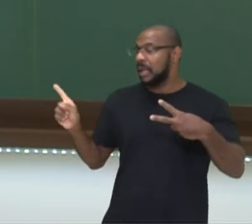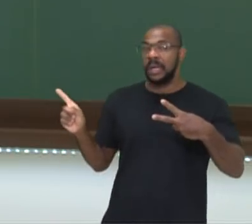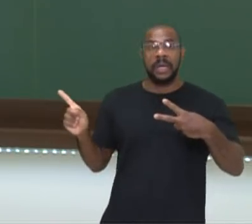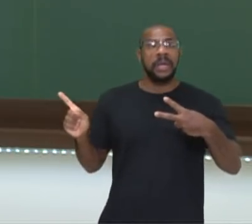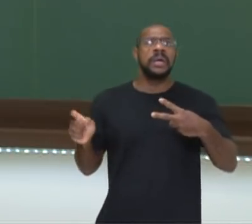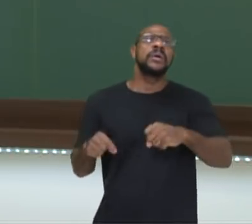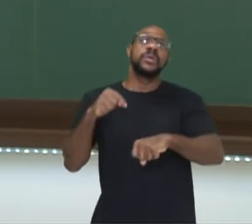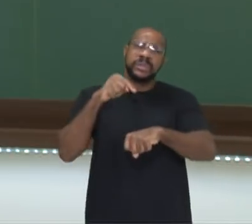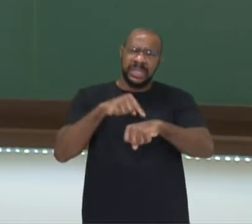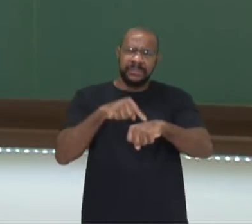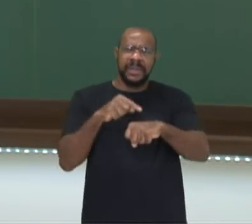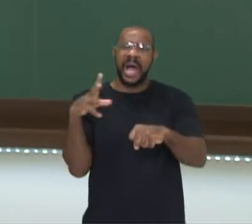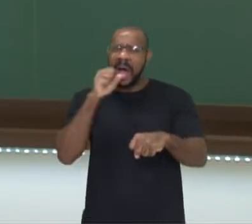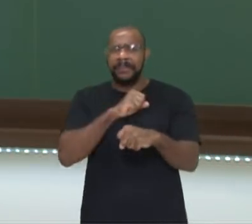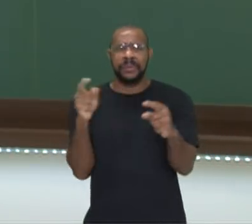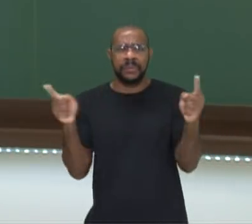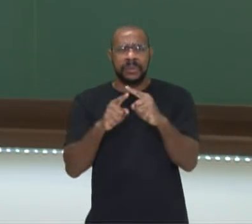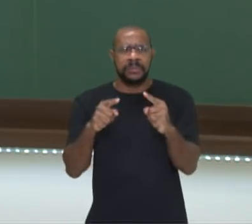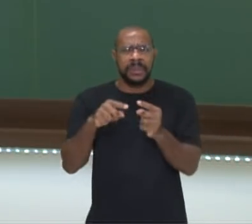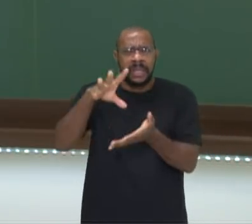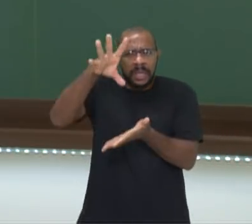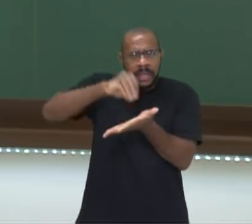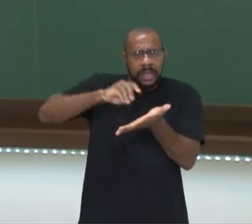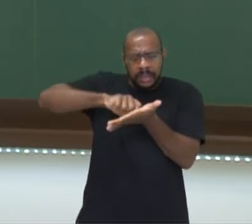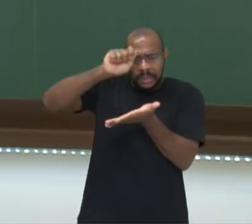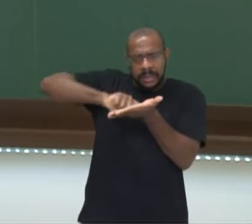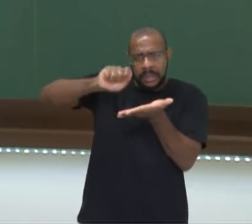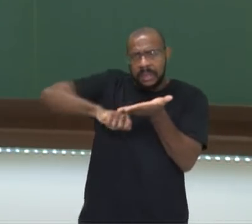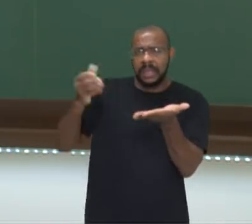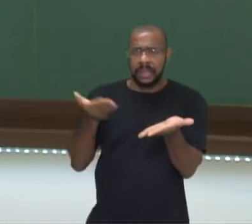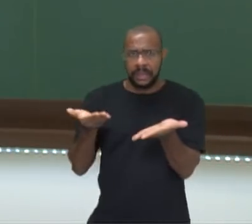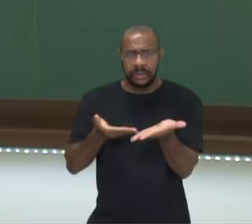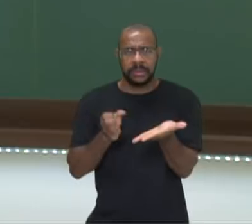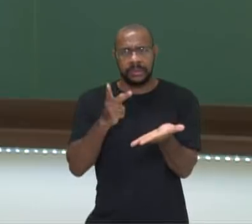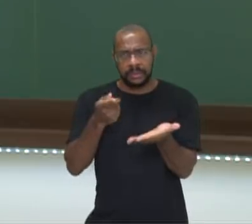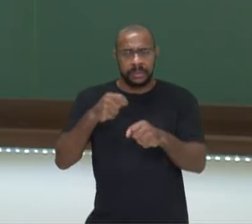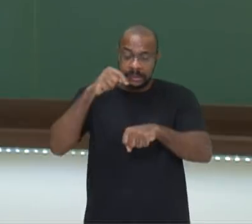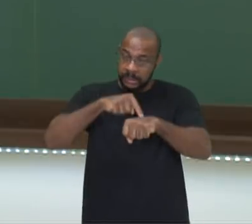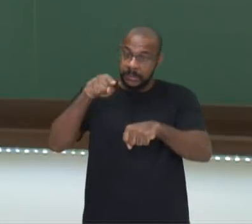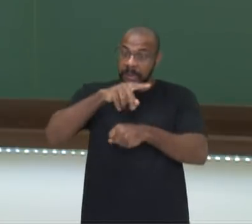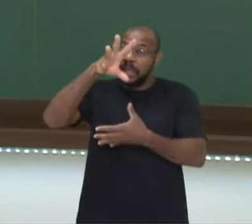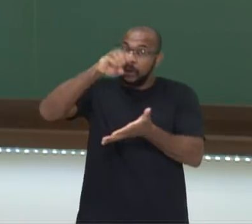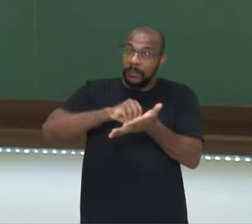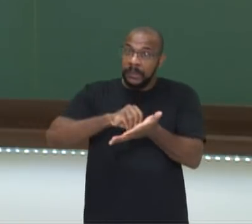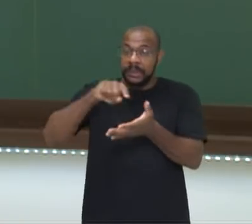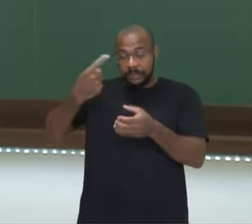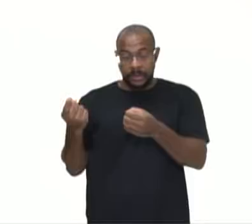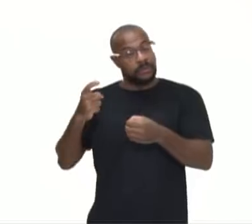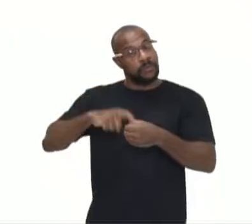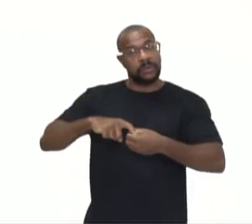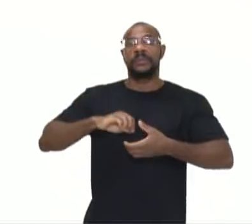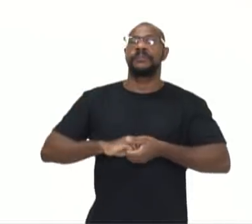Um tempinho curto para você anotar isso aqui no seu caderno, tá? Um tempinho para você e eu já volto.